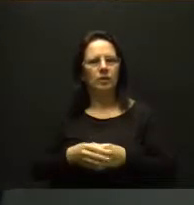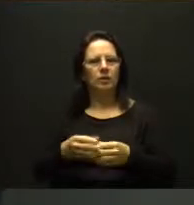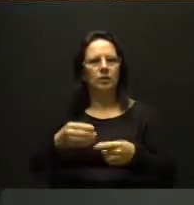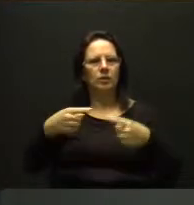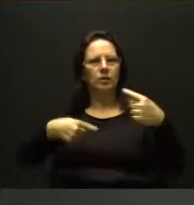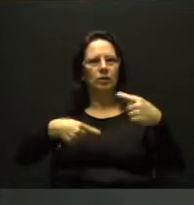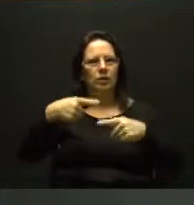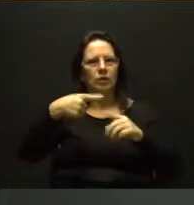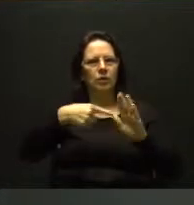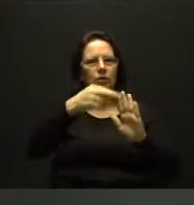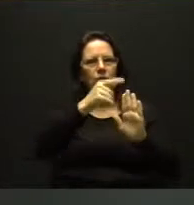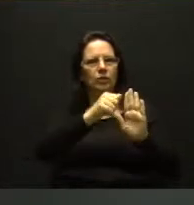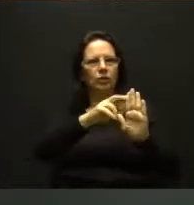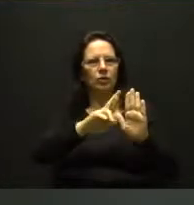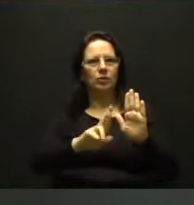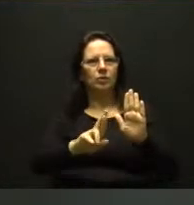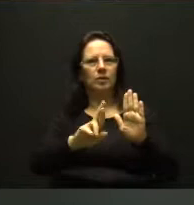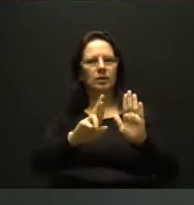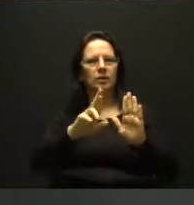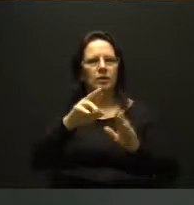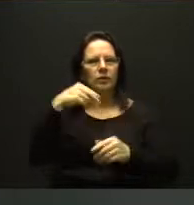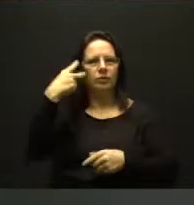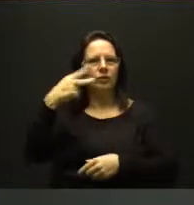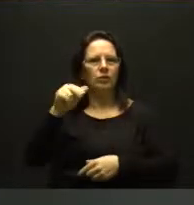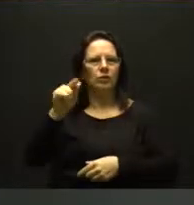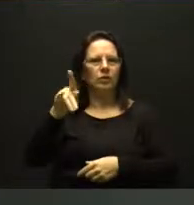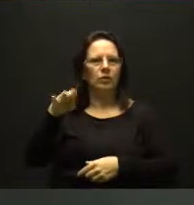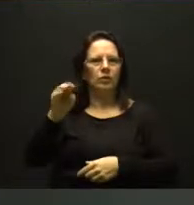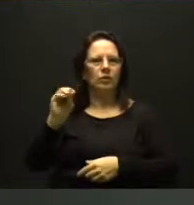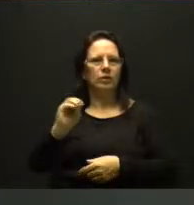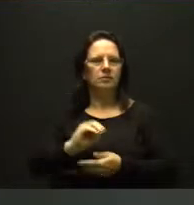discussão parecer com a palavra o vereador agnaldo araújo